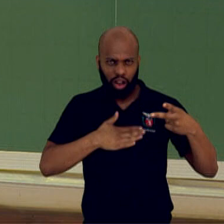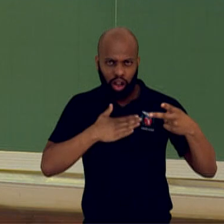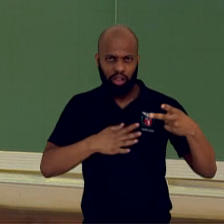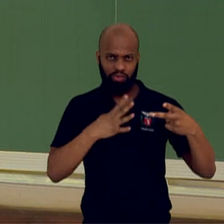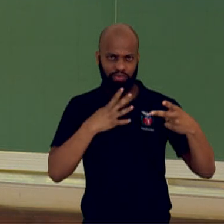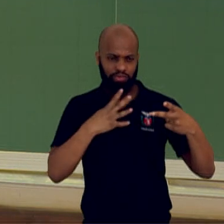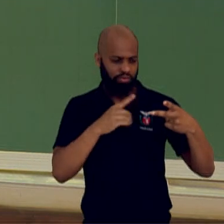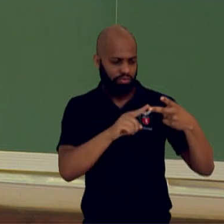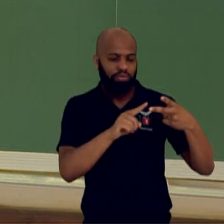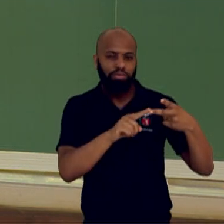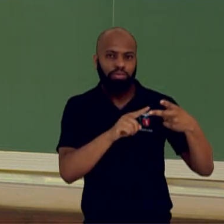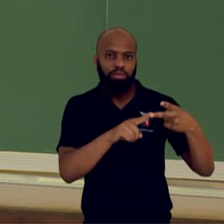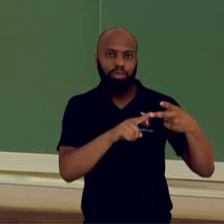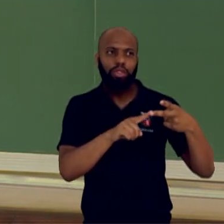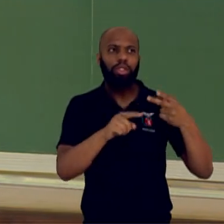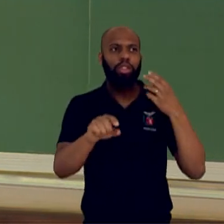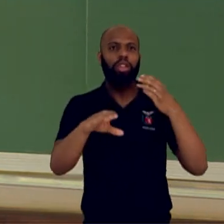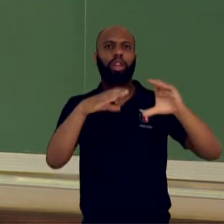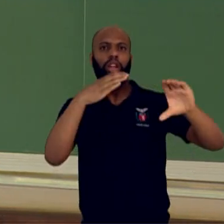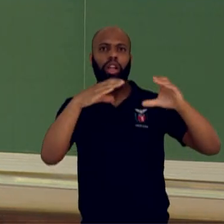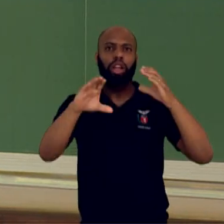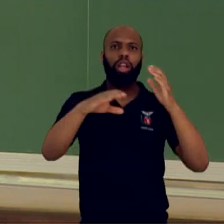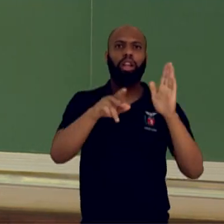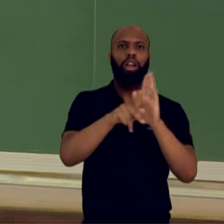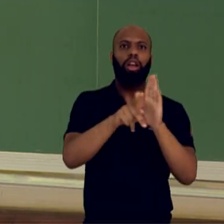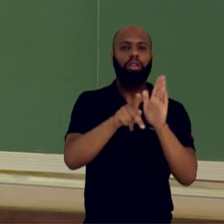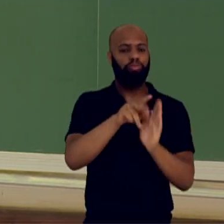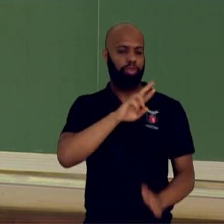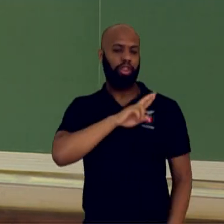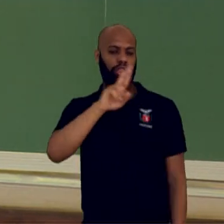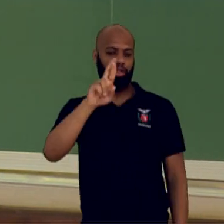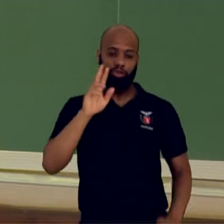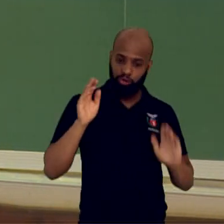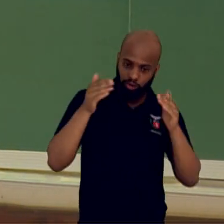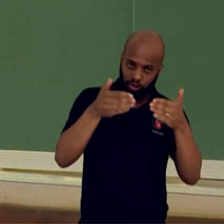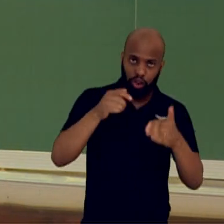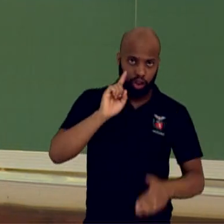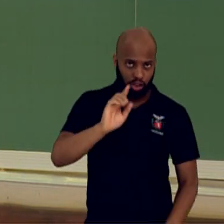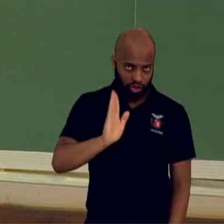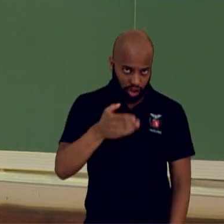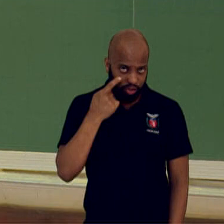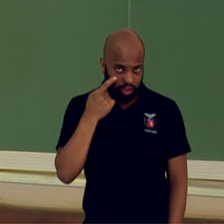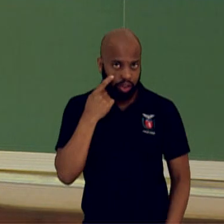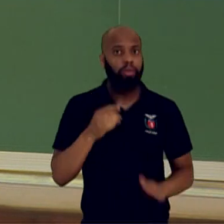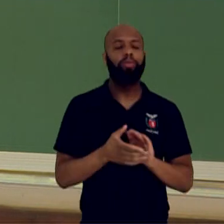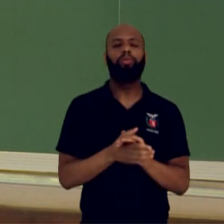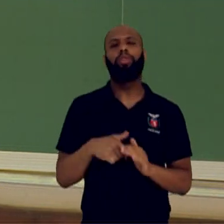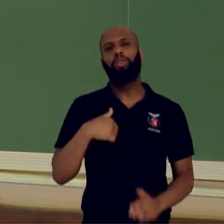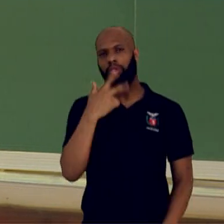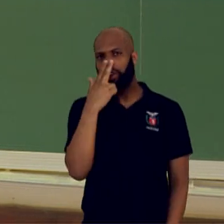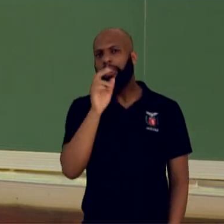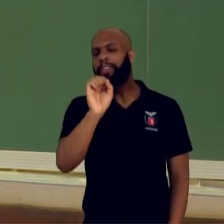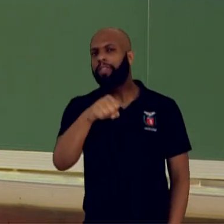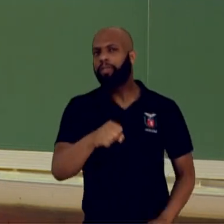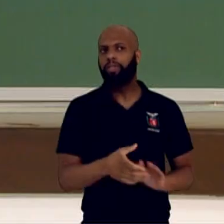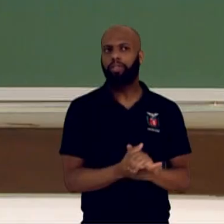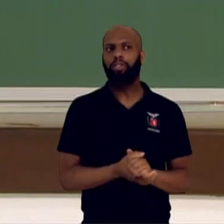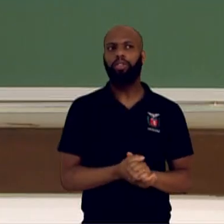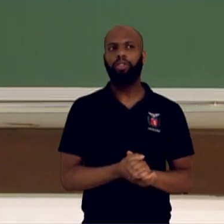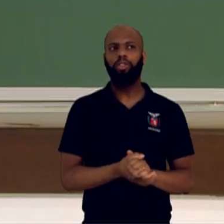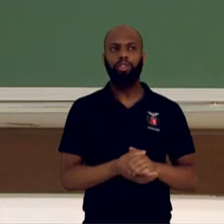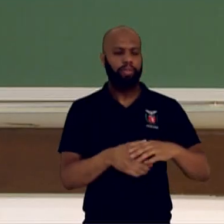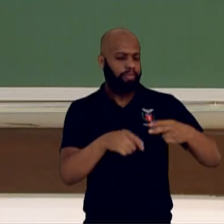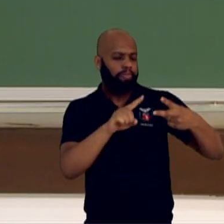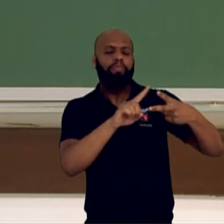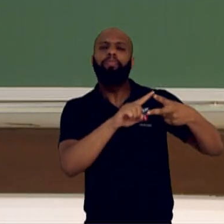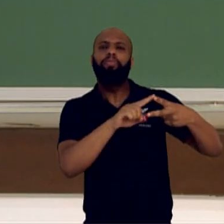Que é uma música que se canta com temas mais religiosos. Já ouviram falar? Eu acho que sim, né? Já ouviram falar. E